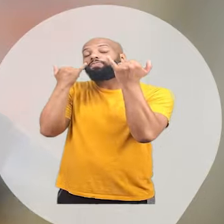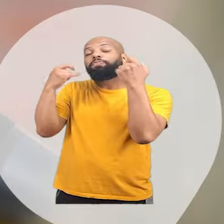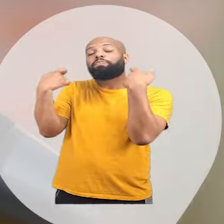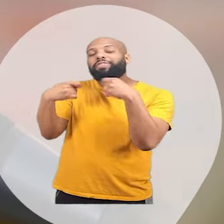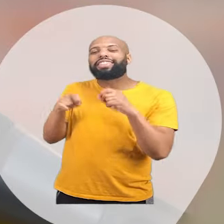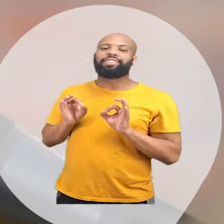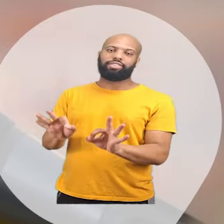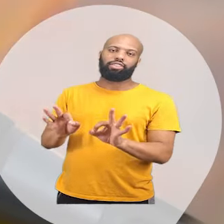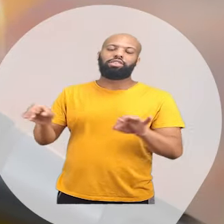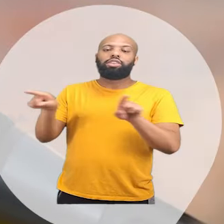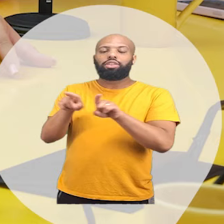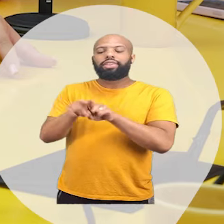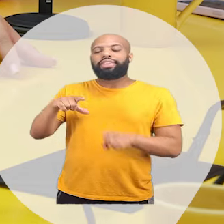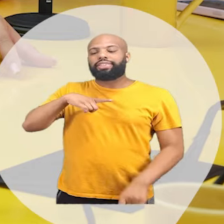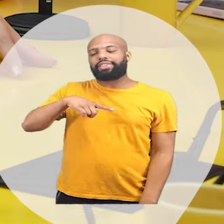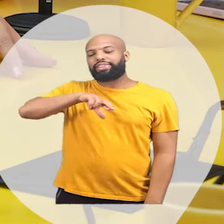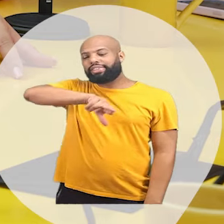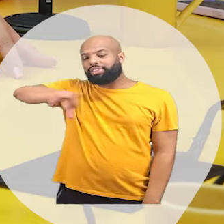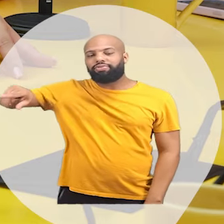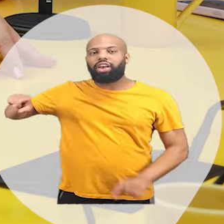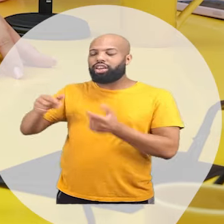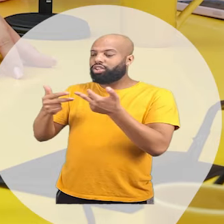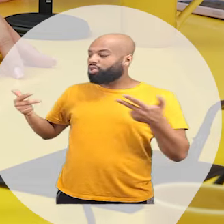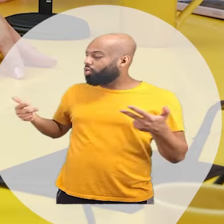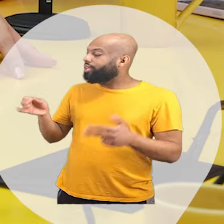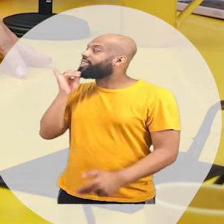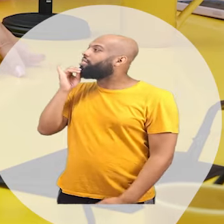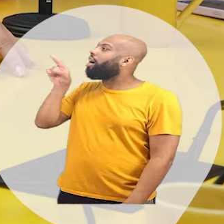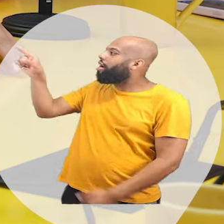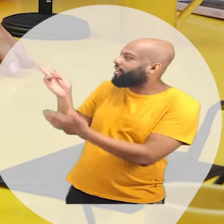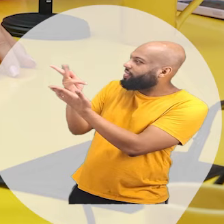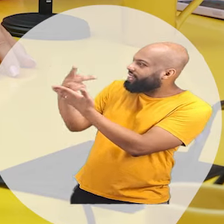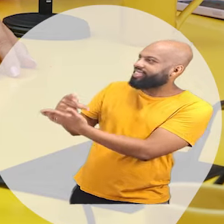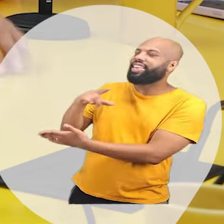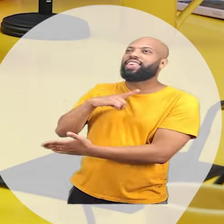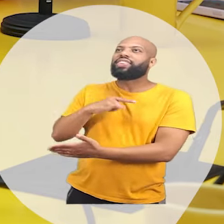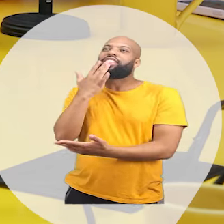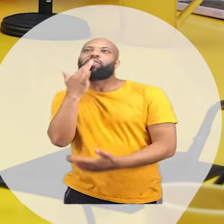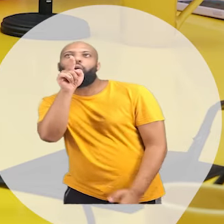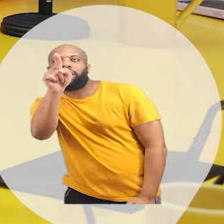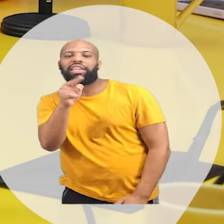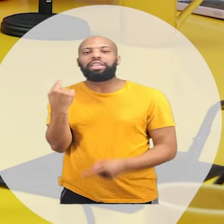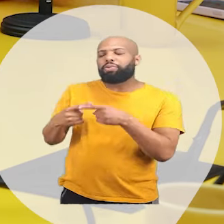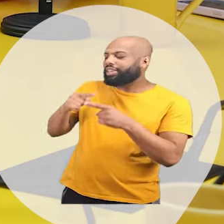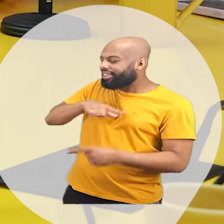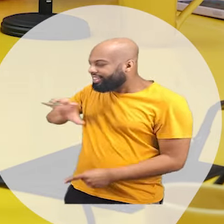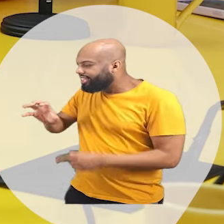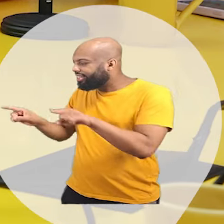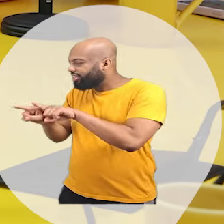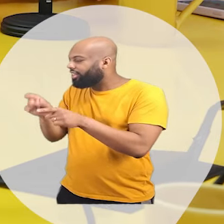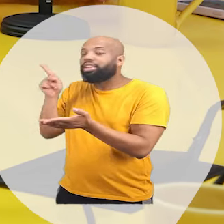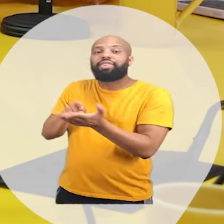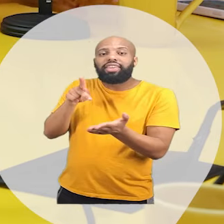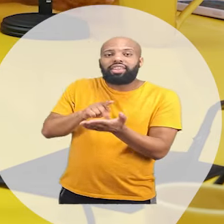mesmo reparar que tem várias bolinhas coloridas ali tem um desenho feito a mão porque disso